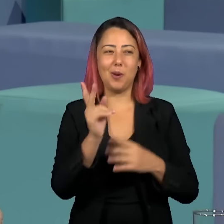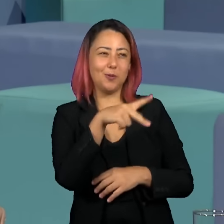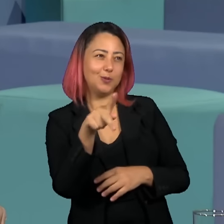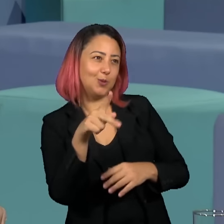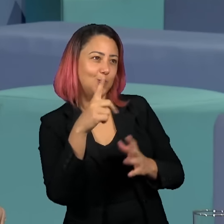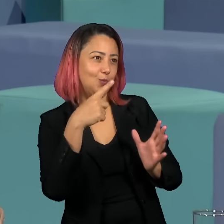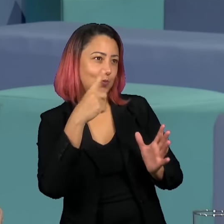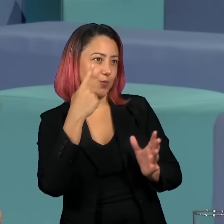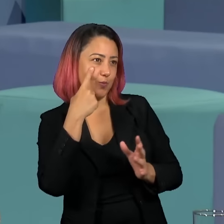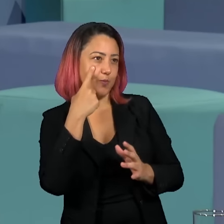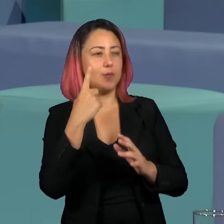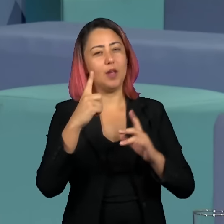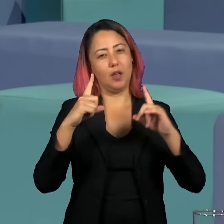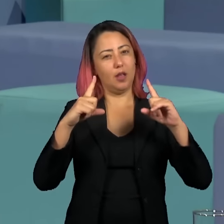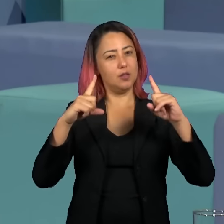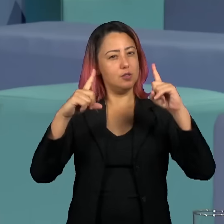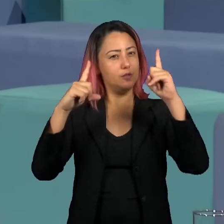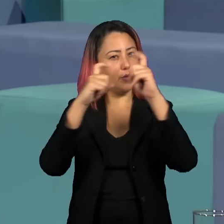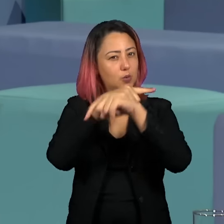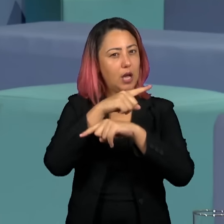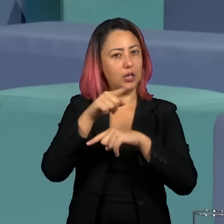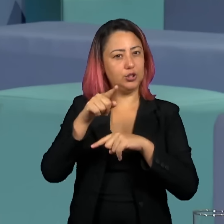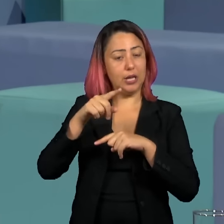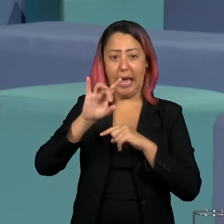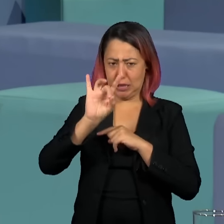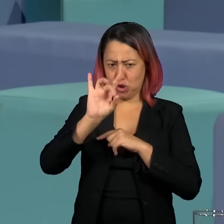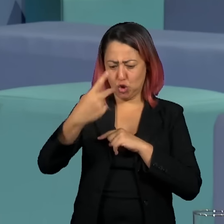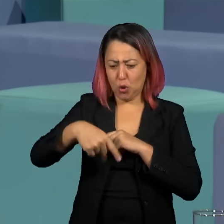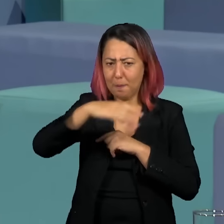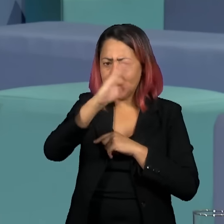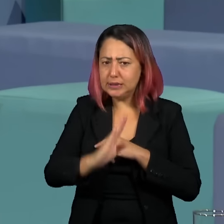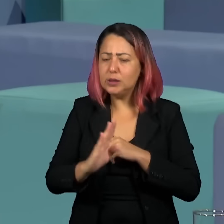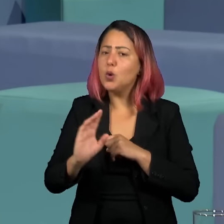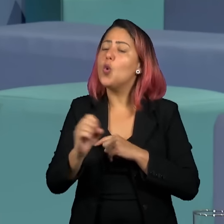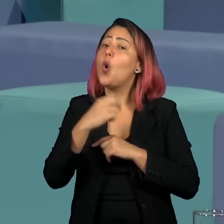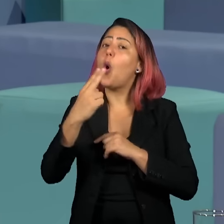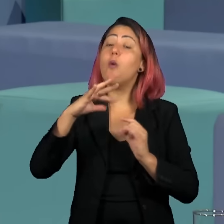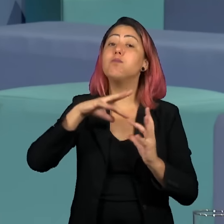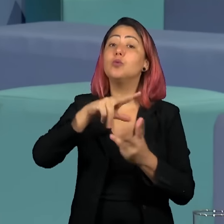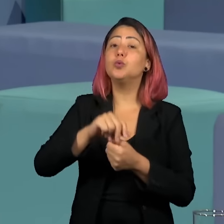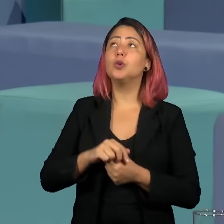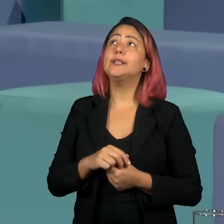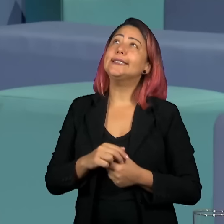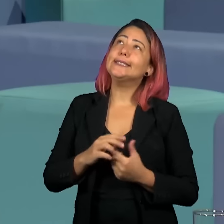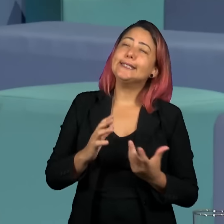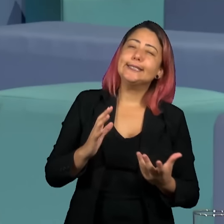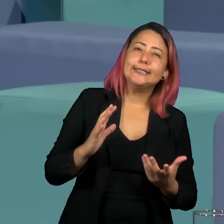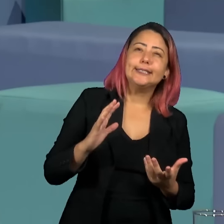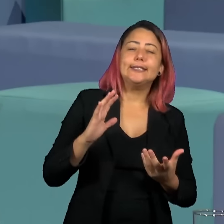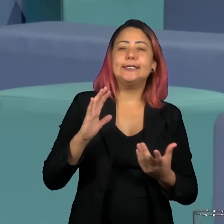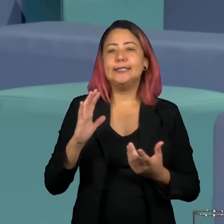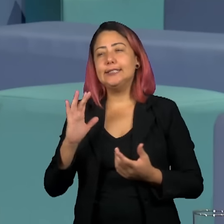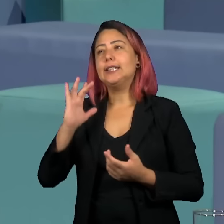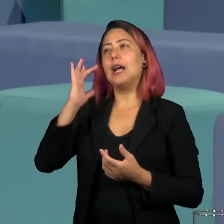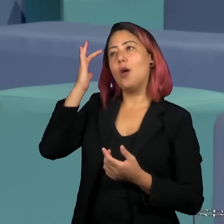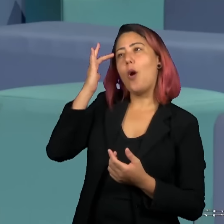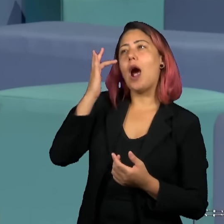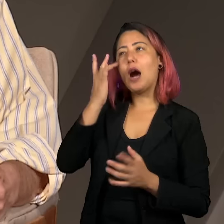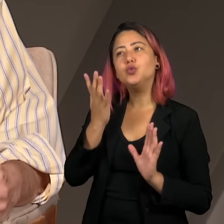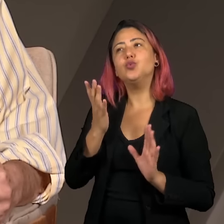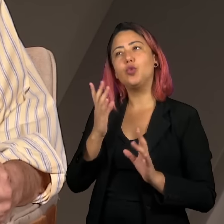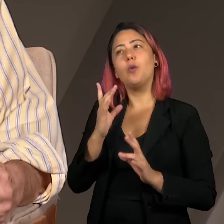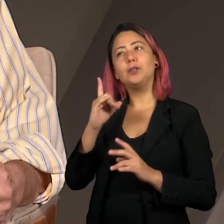essa é uma dificuldade Brasil ou é Global n eu acho que é uma dificuldade praticamente